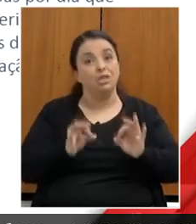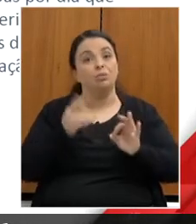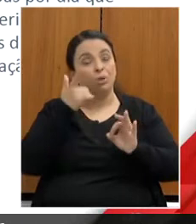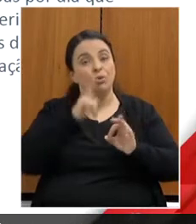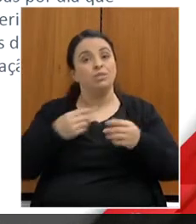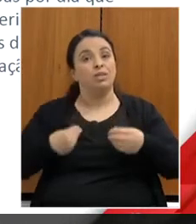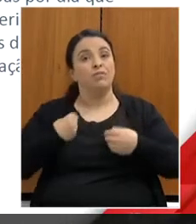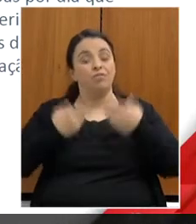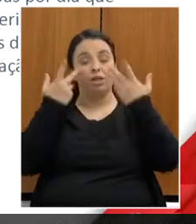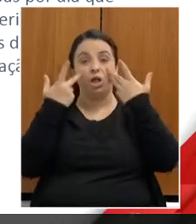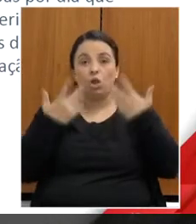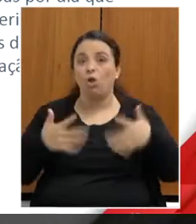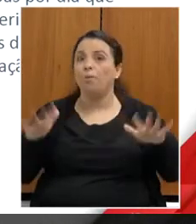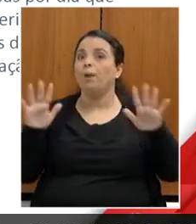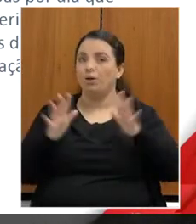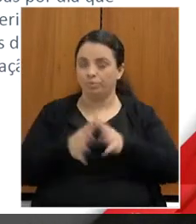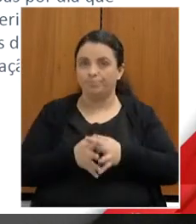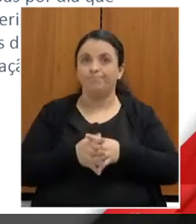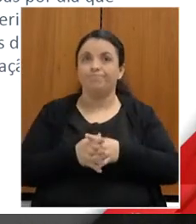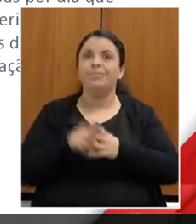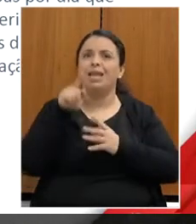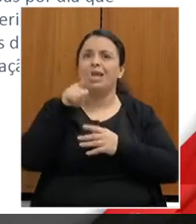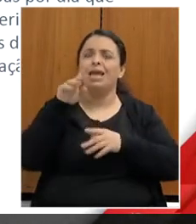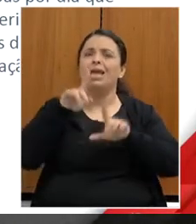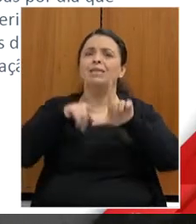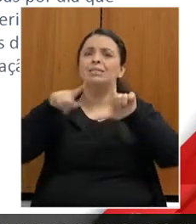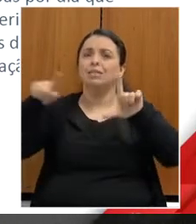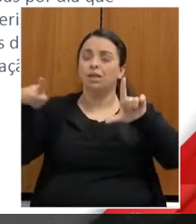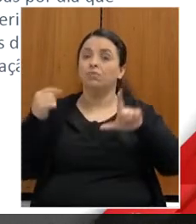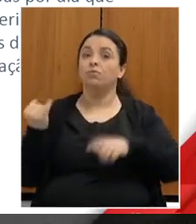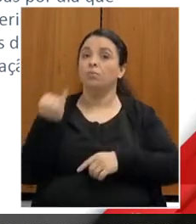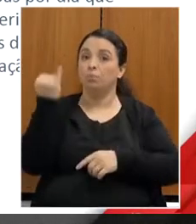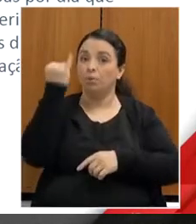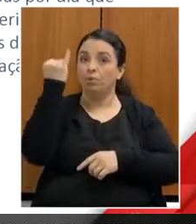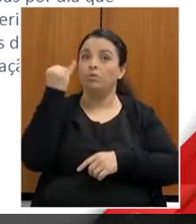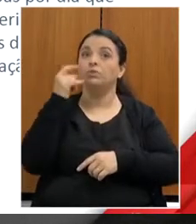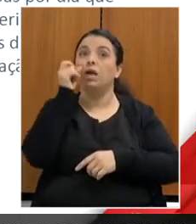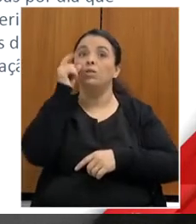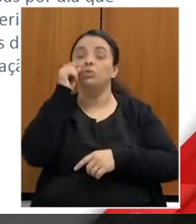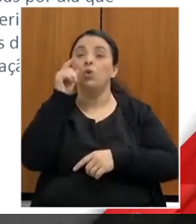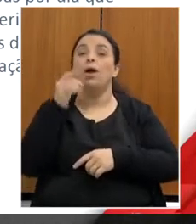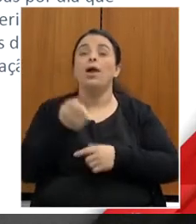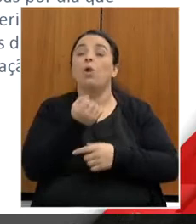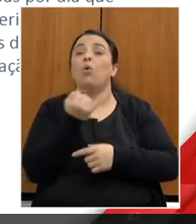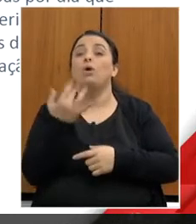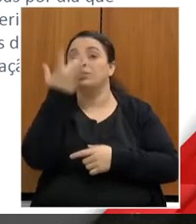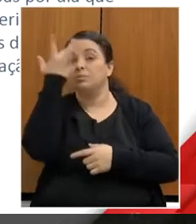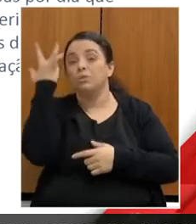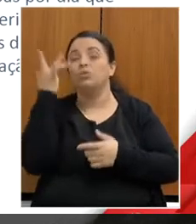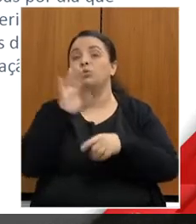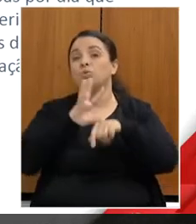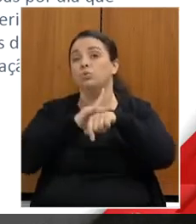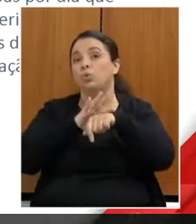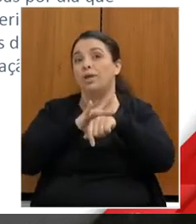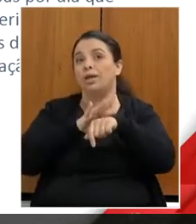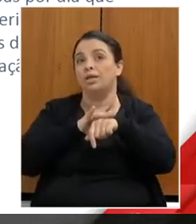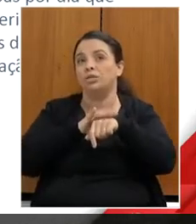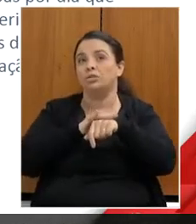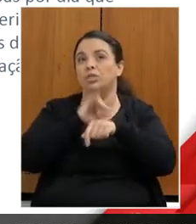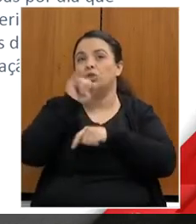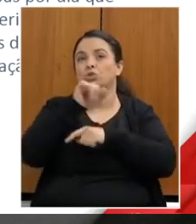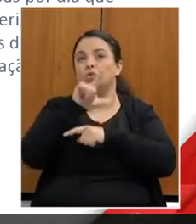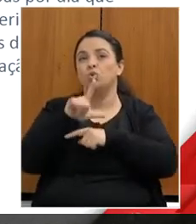Esse gráfico é muito importante. Em azul, vocês estão vendo os números de pacientes. O número de leitos em julho de 2020 era 2